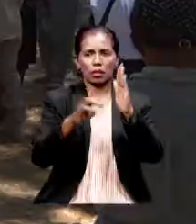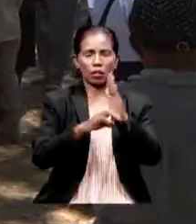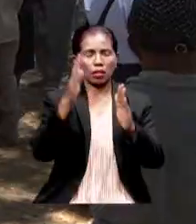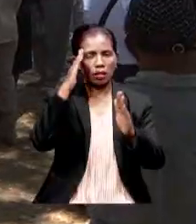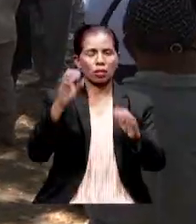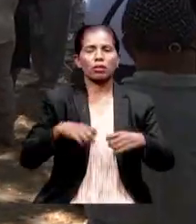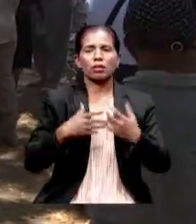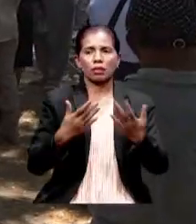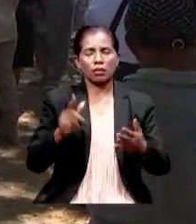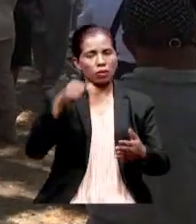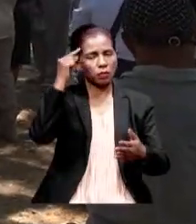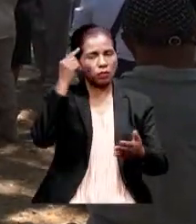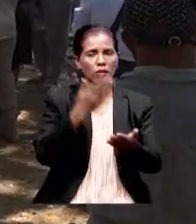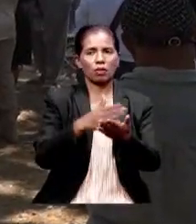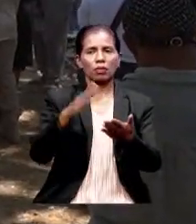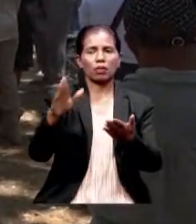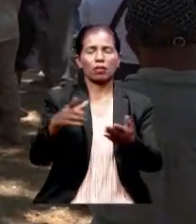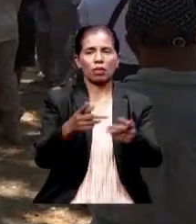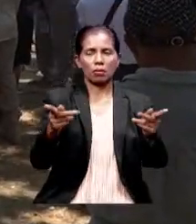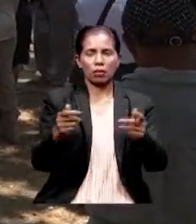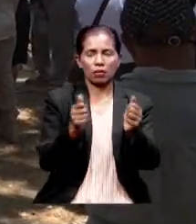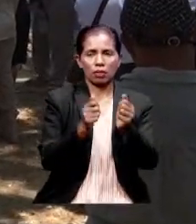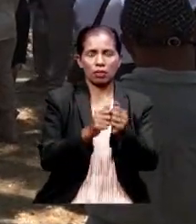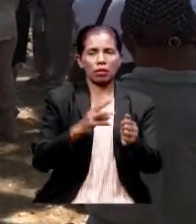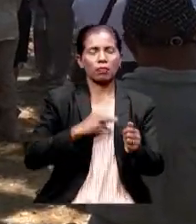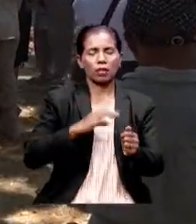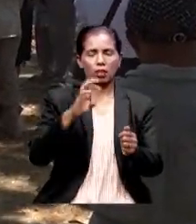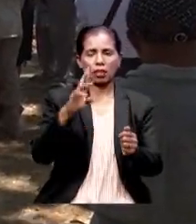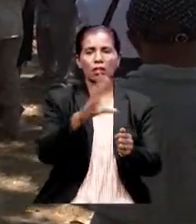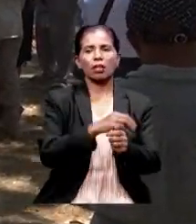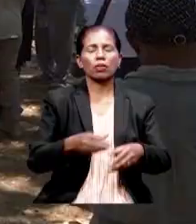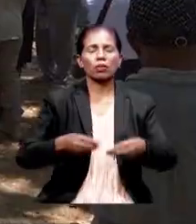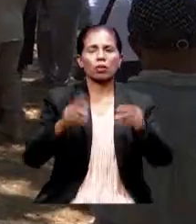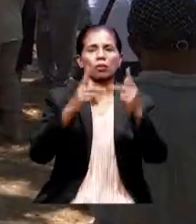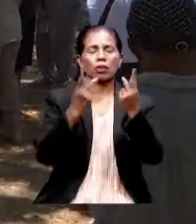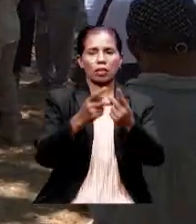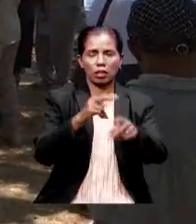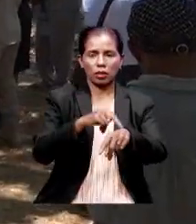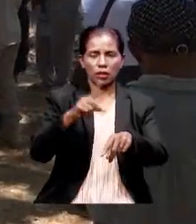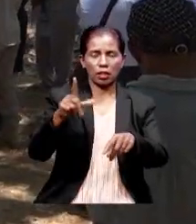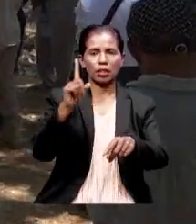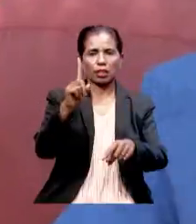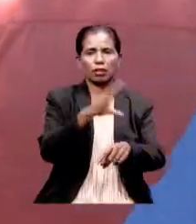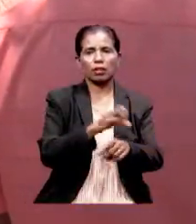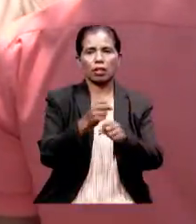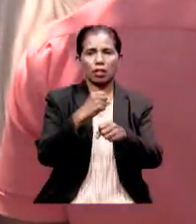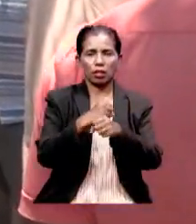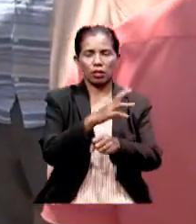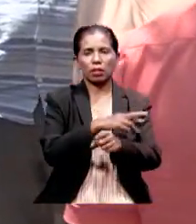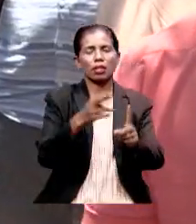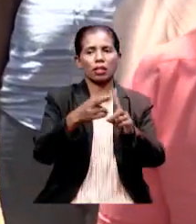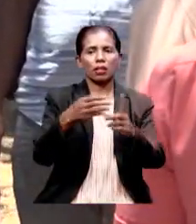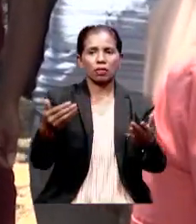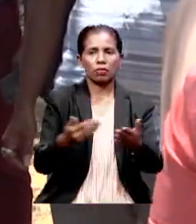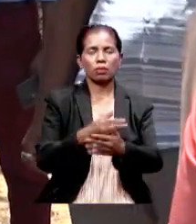sebe antes ne governo so sa una rai hectare sam resen lima ia metinaru o di entrega ba compañía nacional ira o di halo construção ba cemitério fon municipio